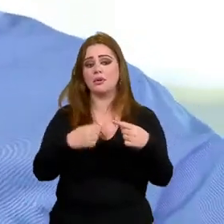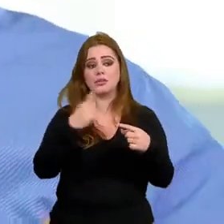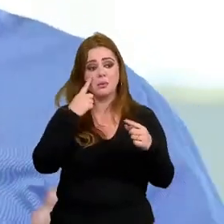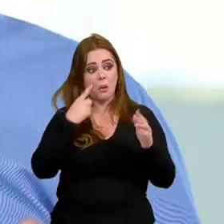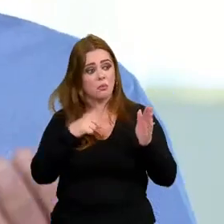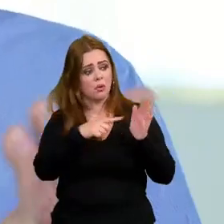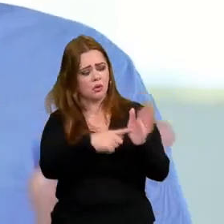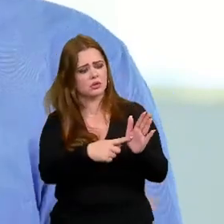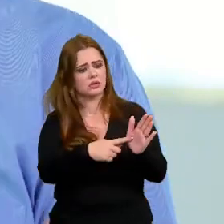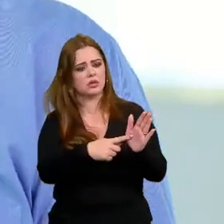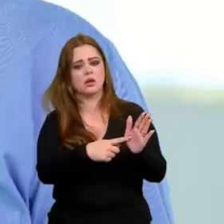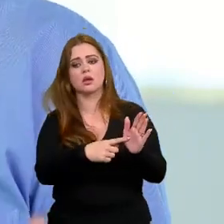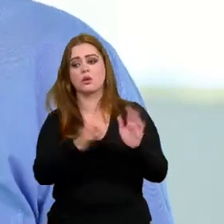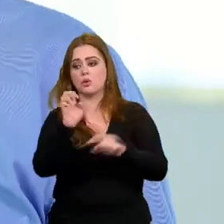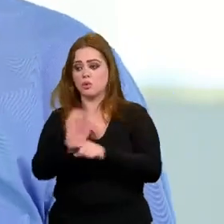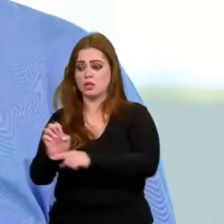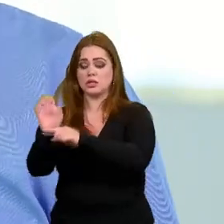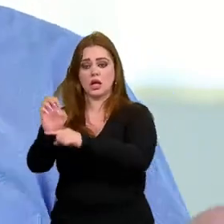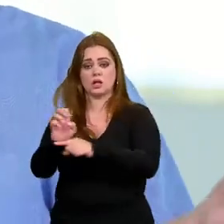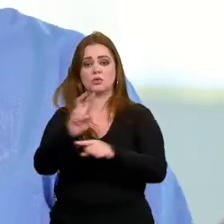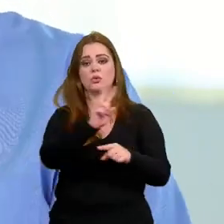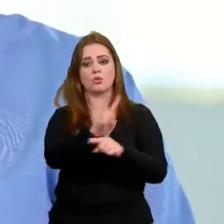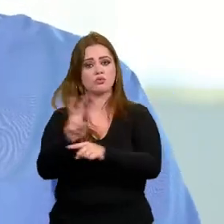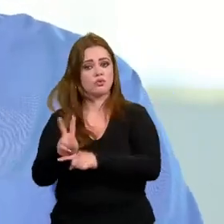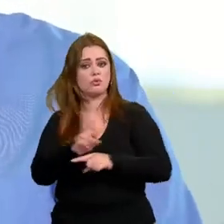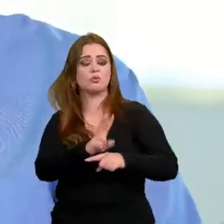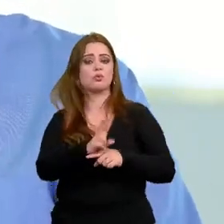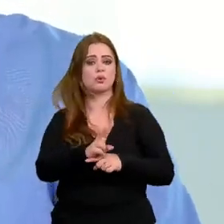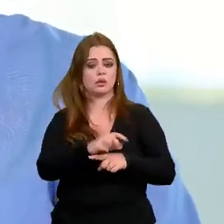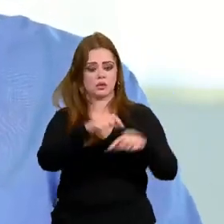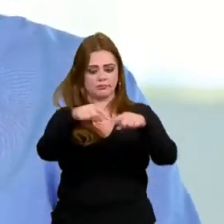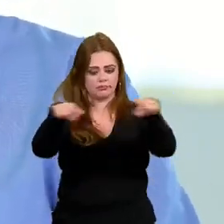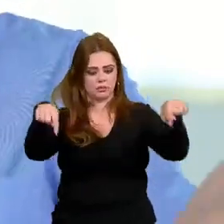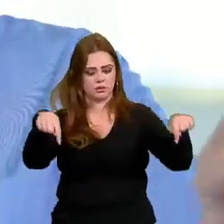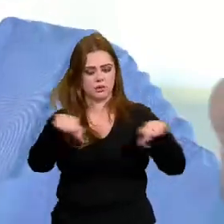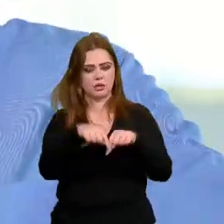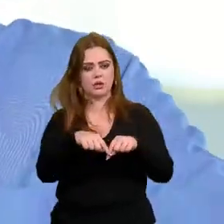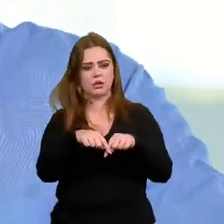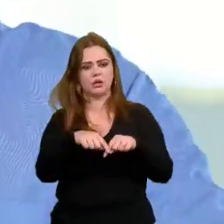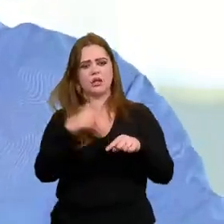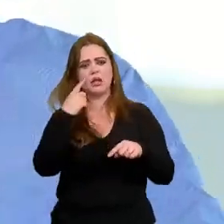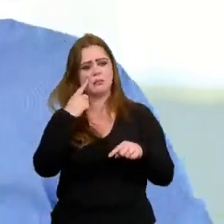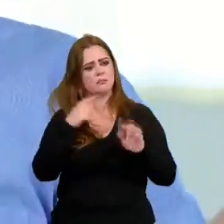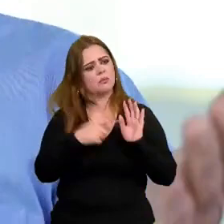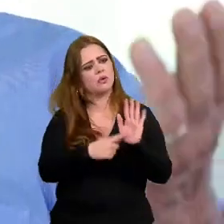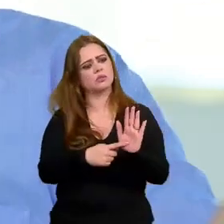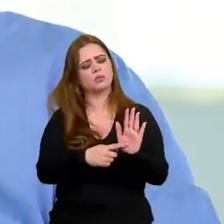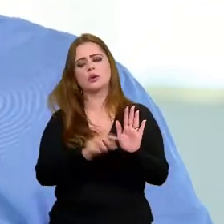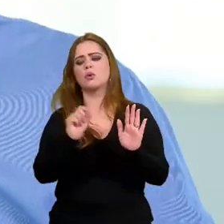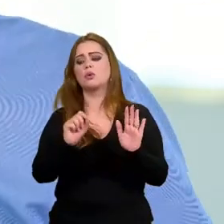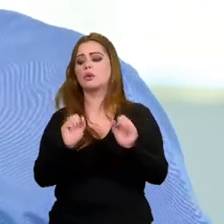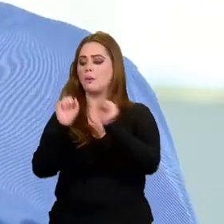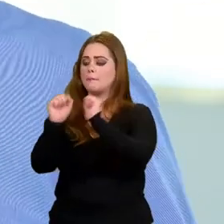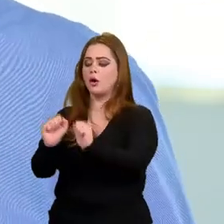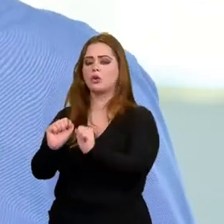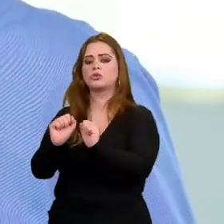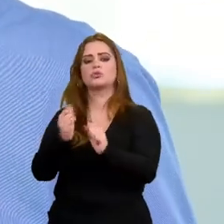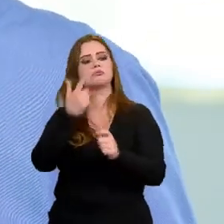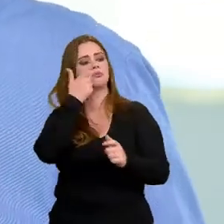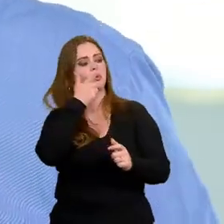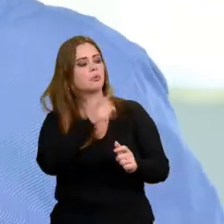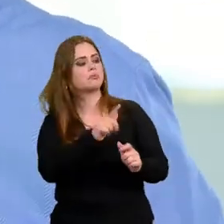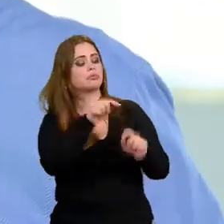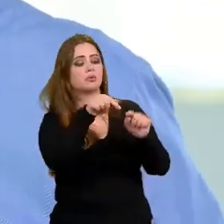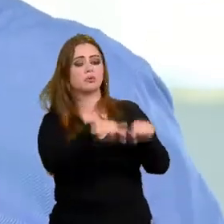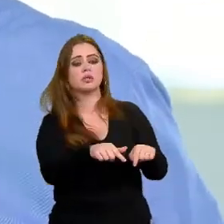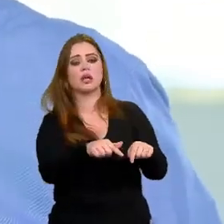cada estado e a União apresentam em cada estado um banco de terra disponível. Nós temos tantos milhares de hectares aqui em tal lugar e tal.